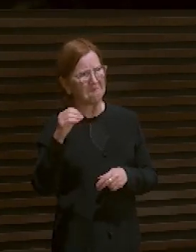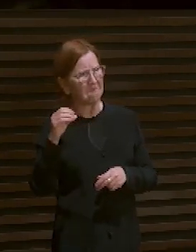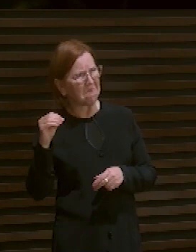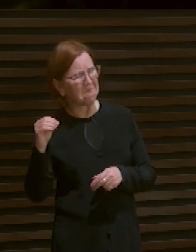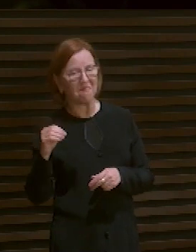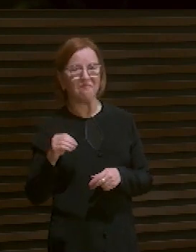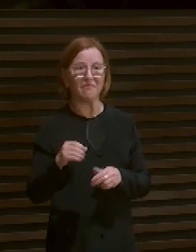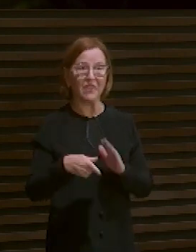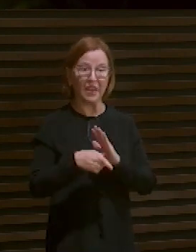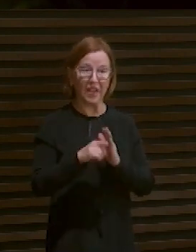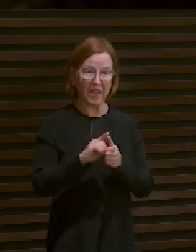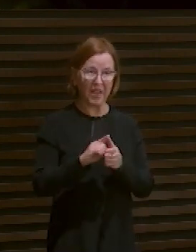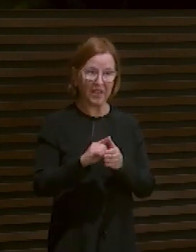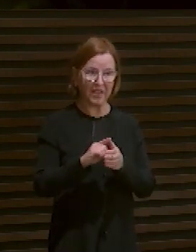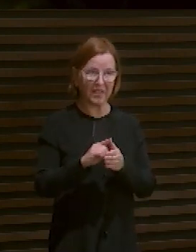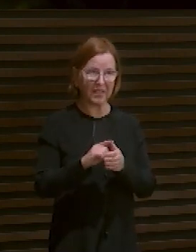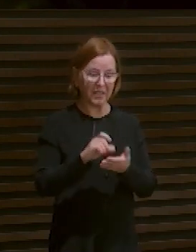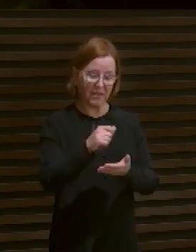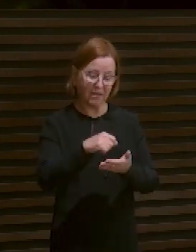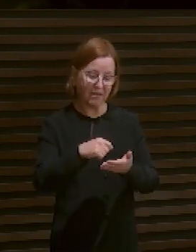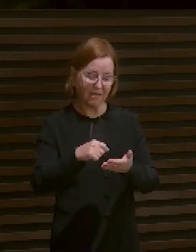Antes eram copiadas à mão.